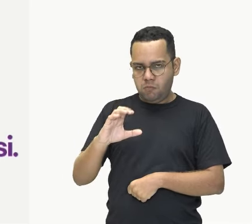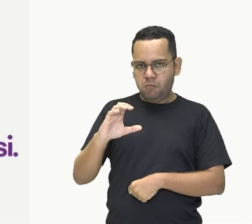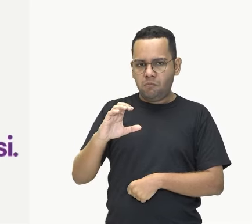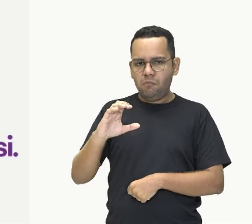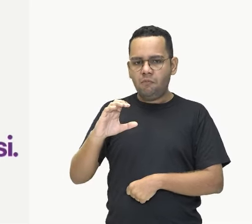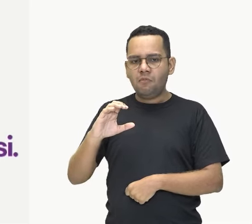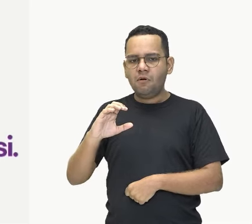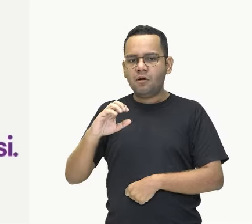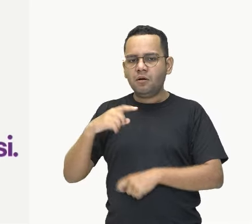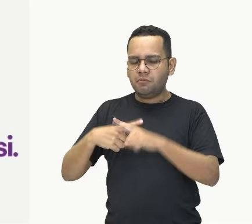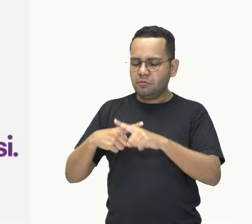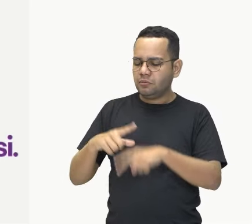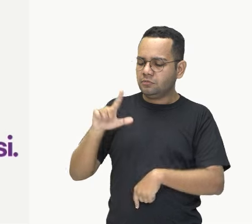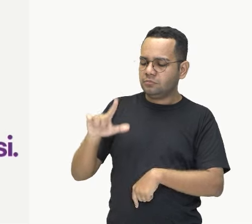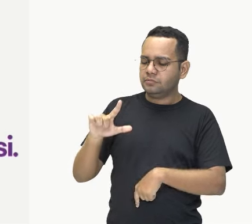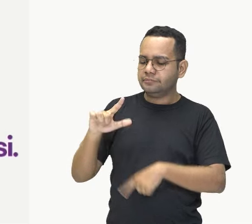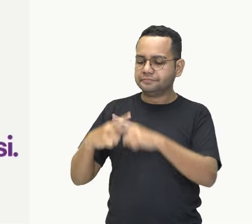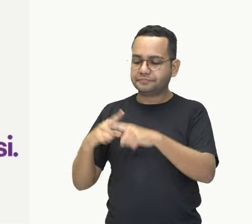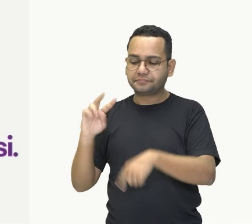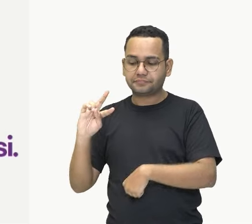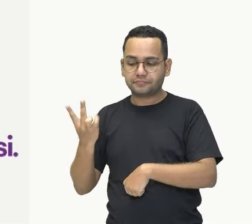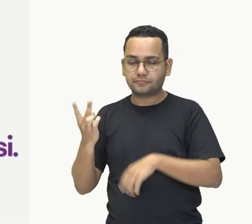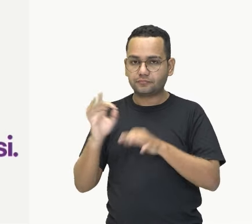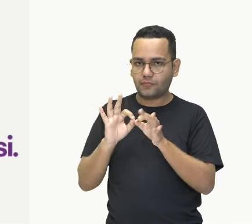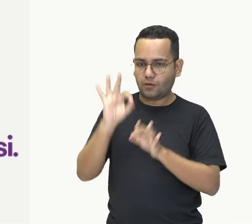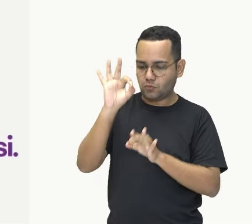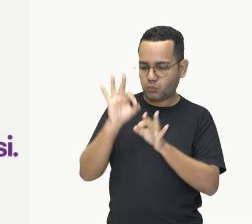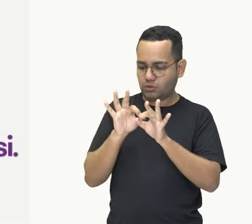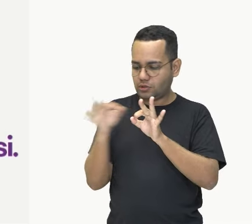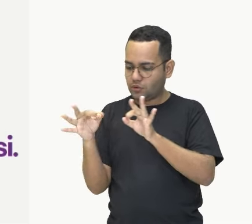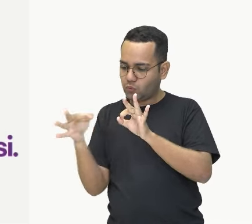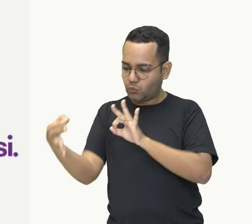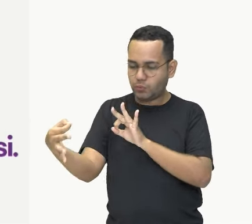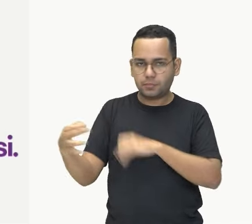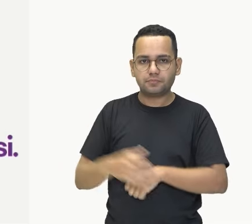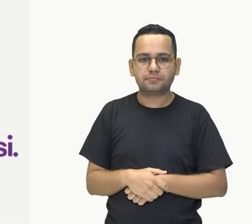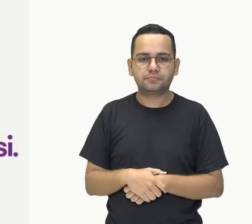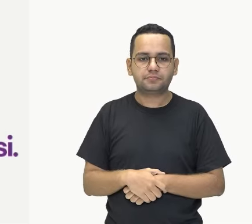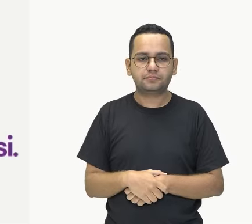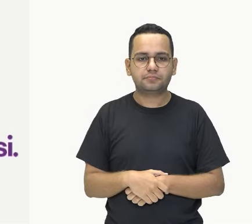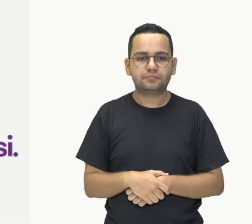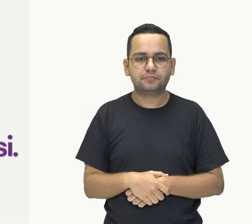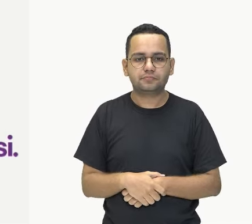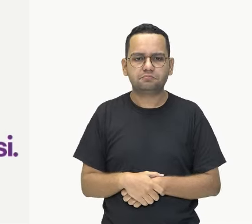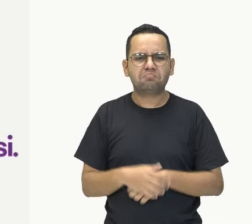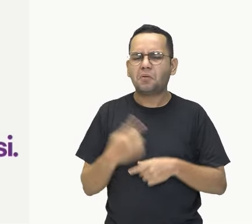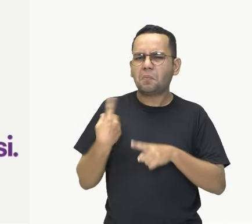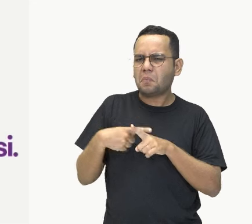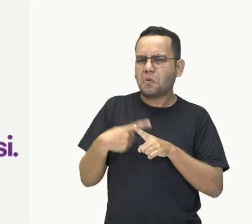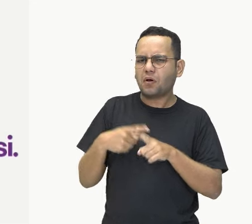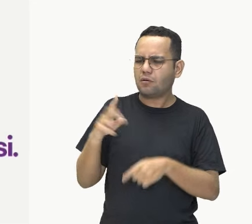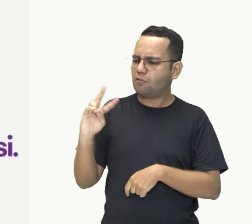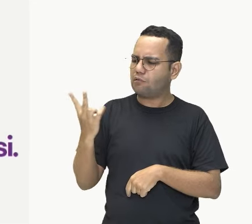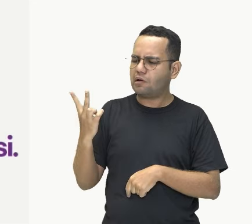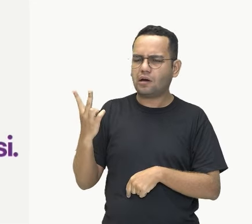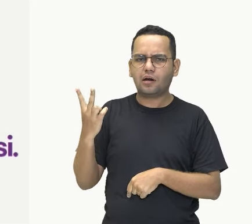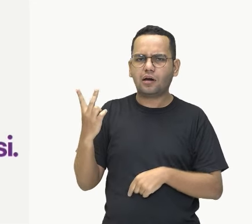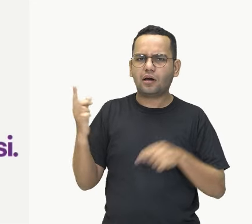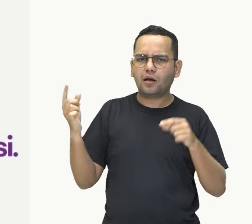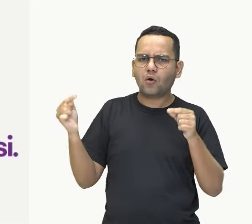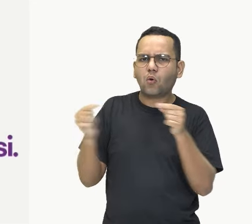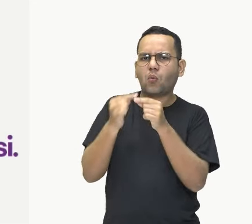largura e altura. Tá? Professor, por que toda vez que eu coloco a altura como H? Porque na